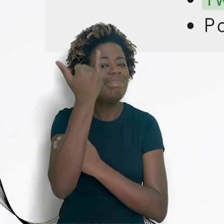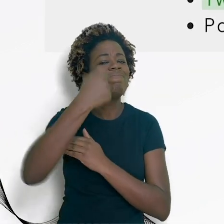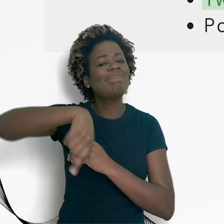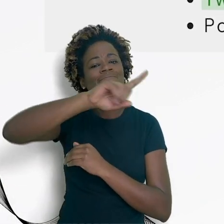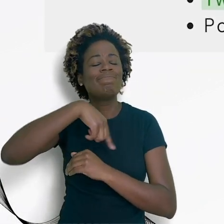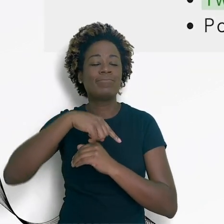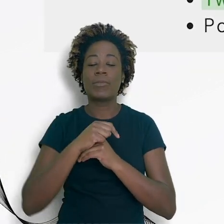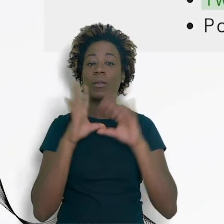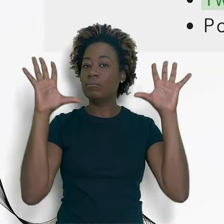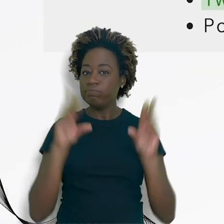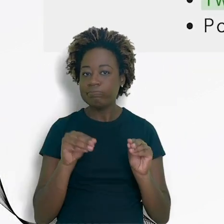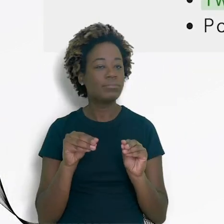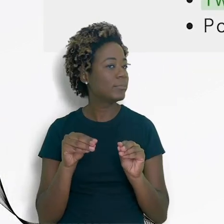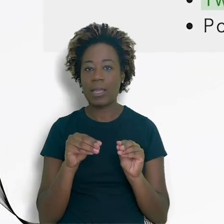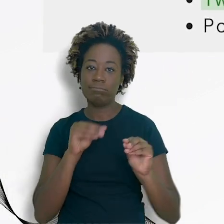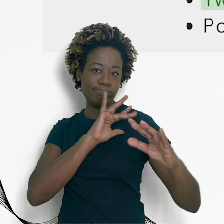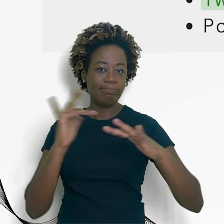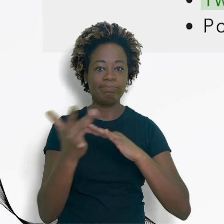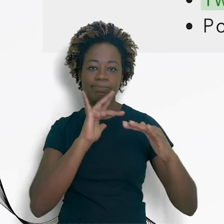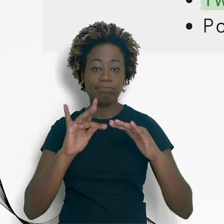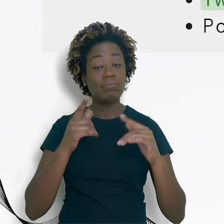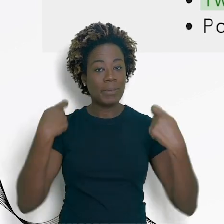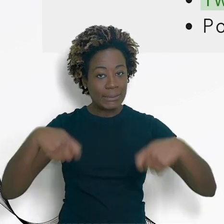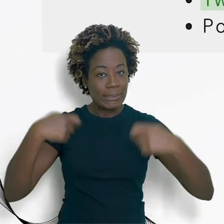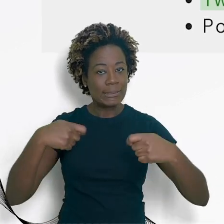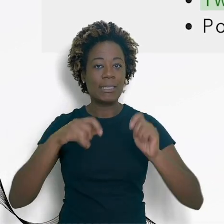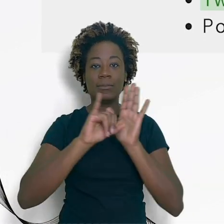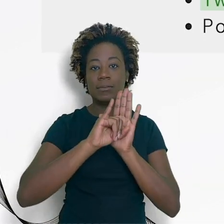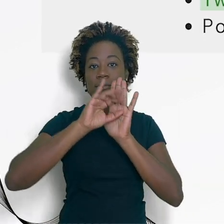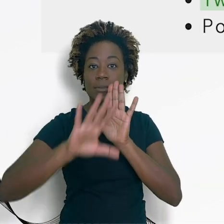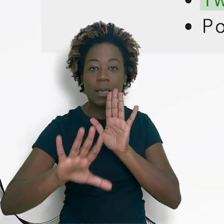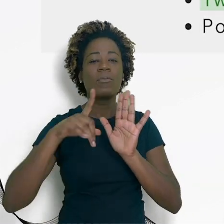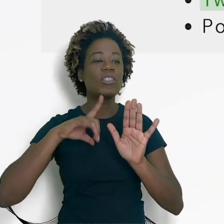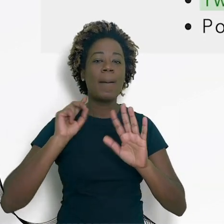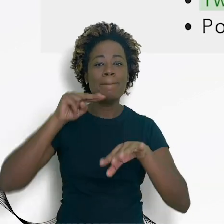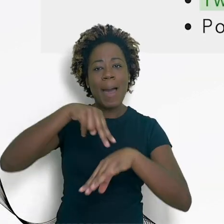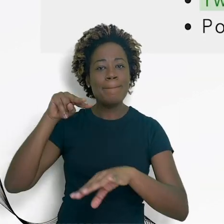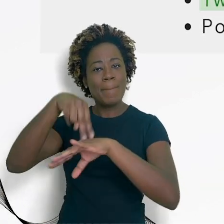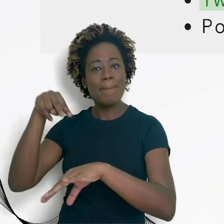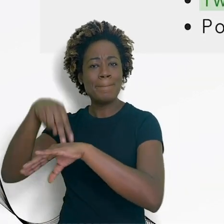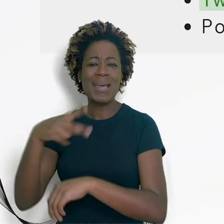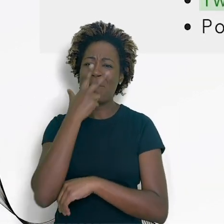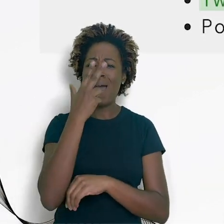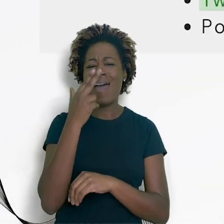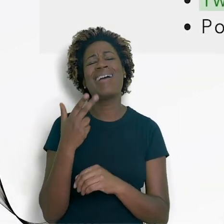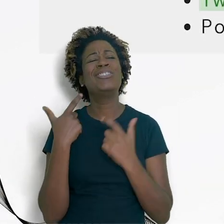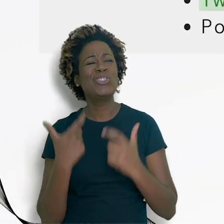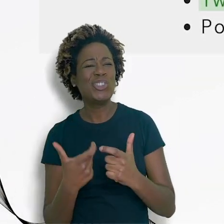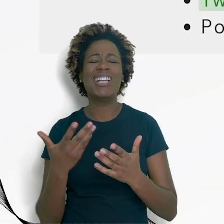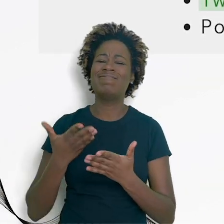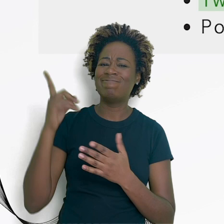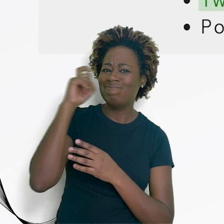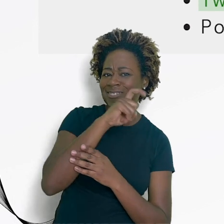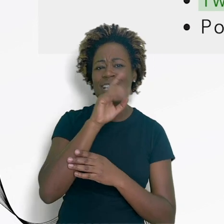importante a gente não desaparecer das redes. Com a inteligência artificial, é importante que a gente esteja em todos os lugares. Eu sei que parece chato e difícil,